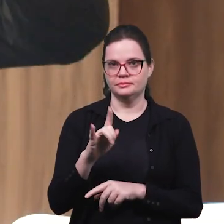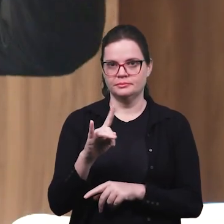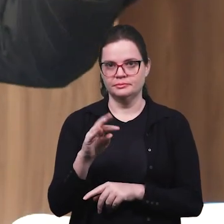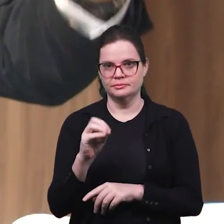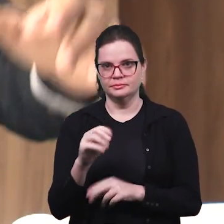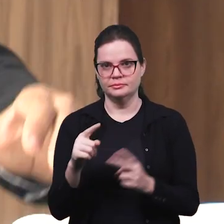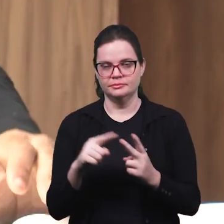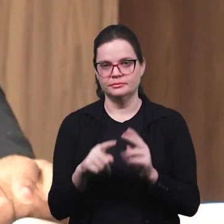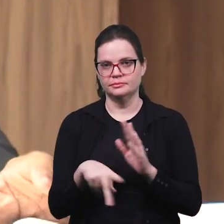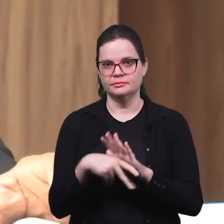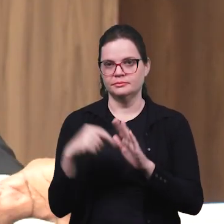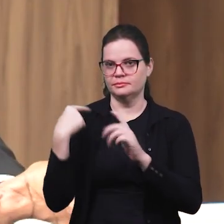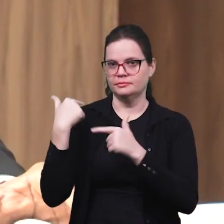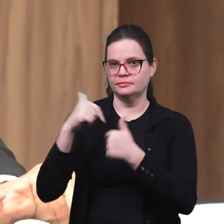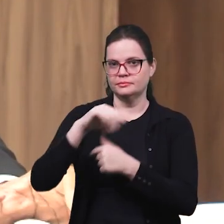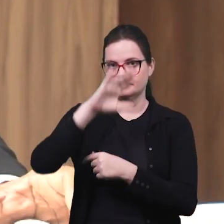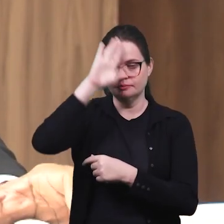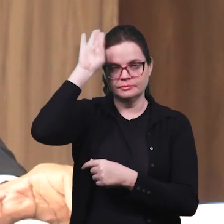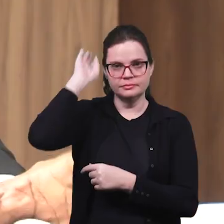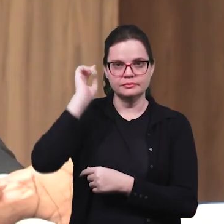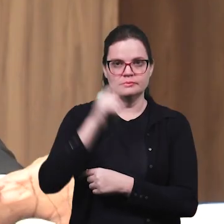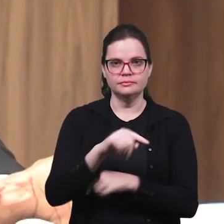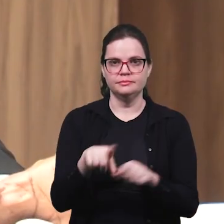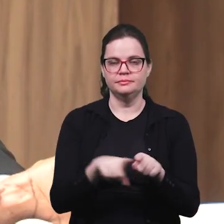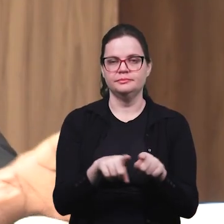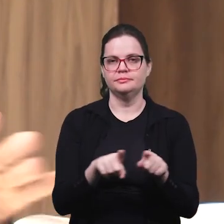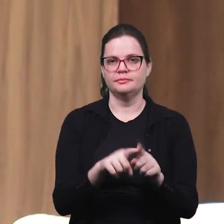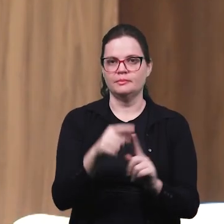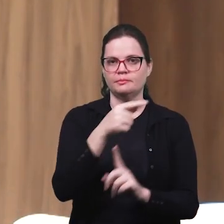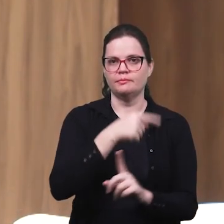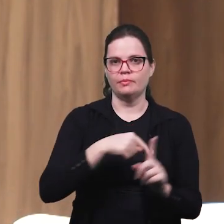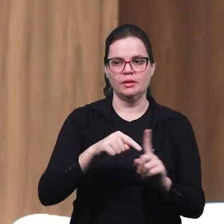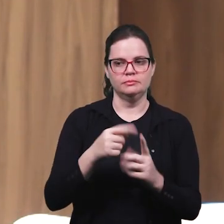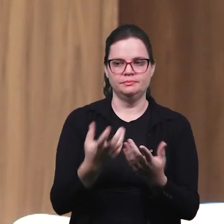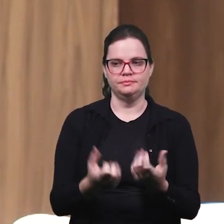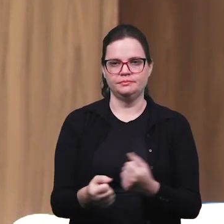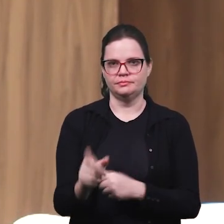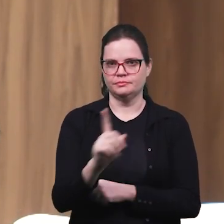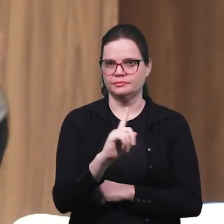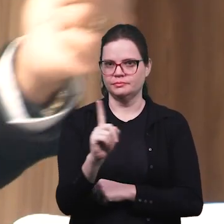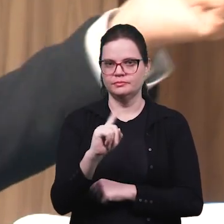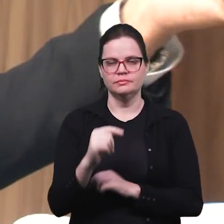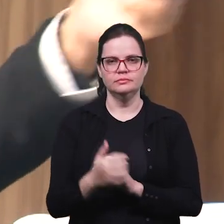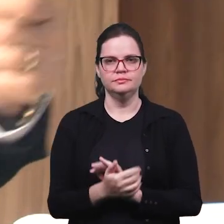da tradição romana, né? Sim. Eles já trouxeram essa ideia. Então você vê que muitos